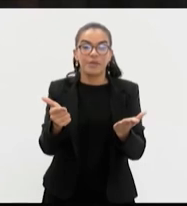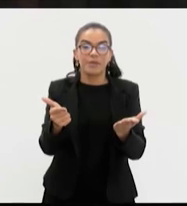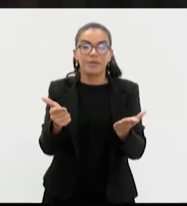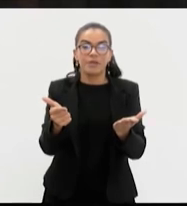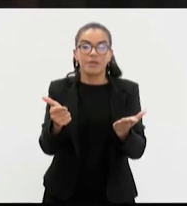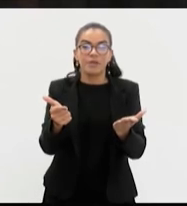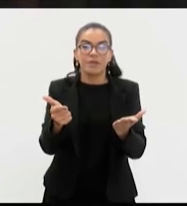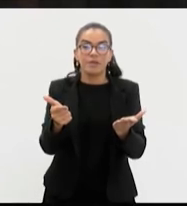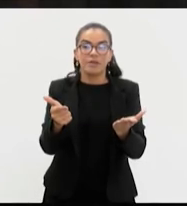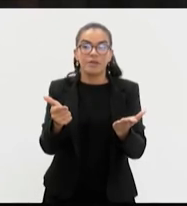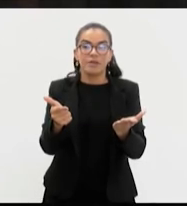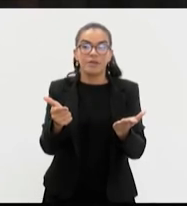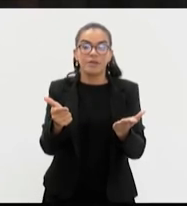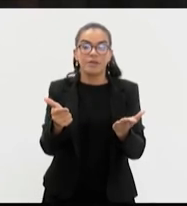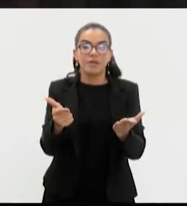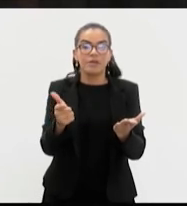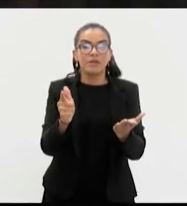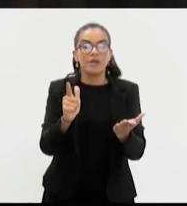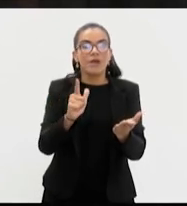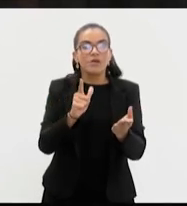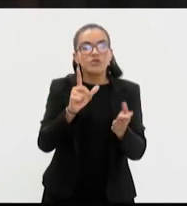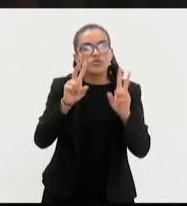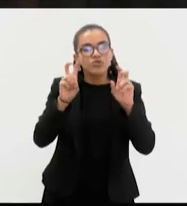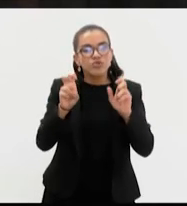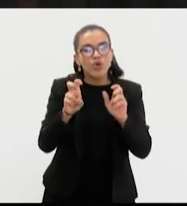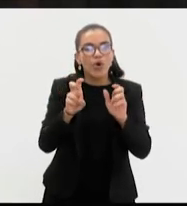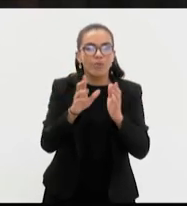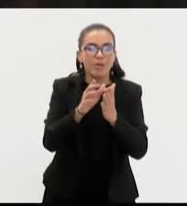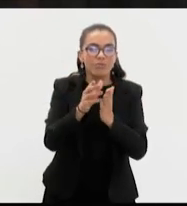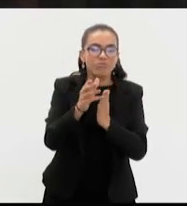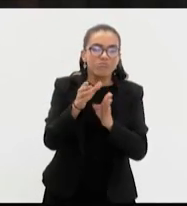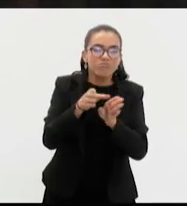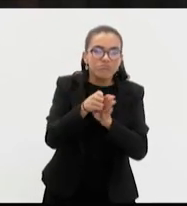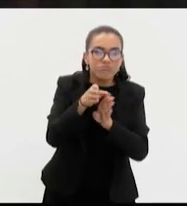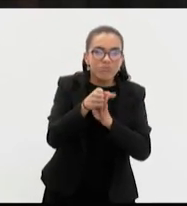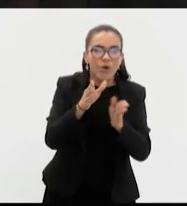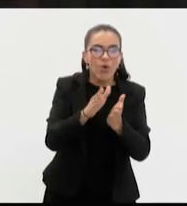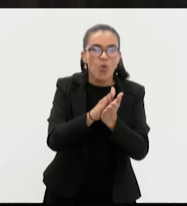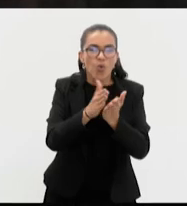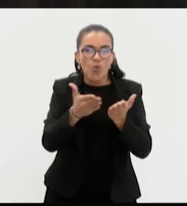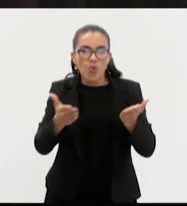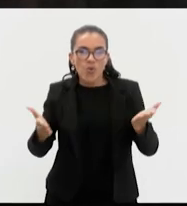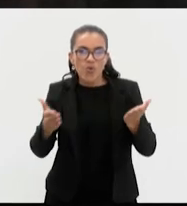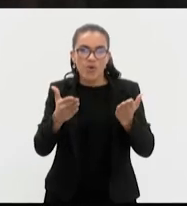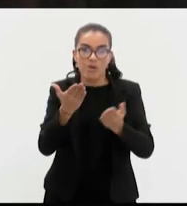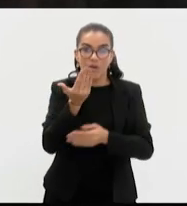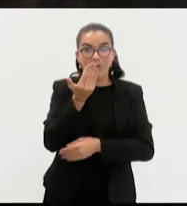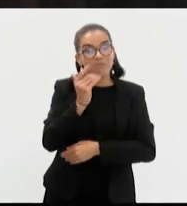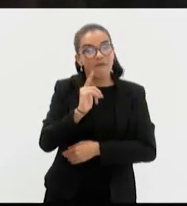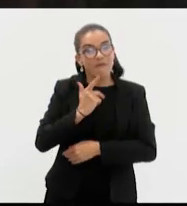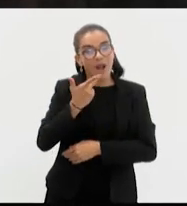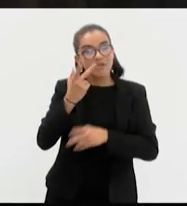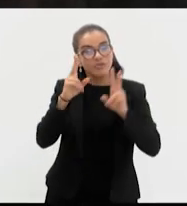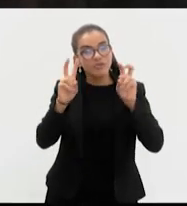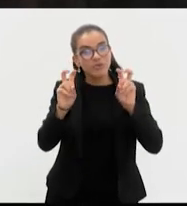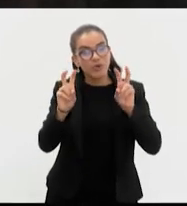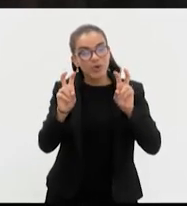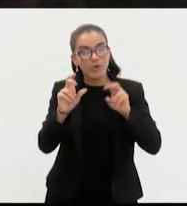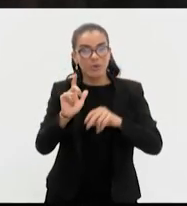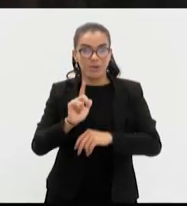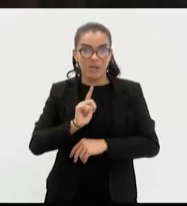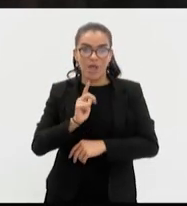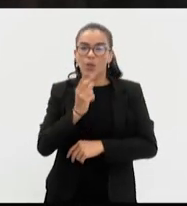eh essa questão do guia alimentar nacional é citado né tem aqui o comentário do